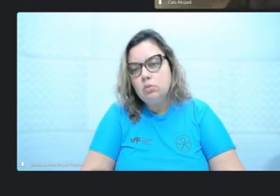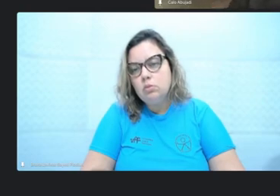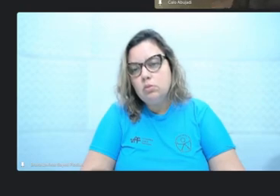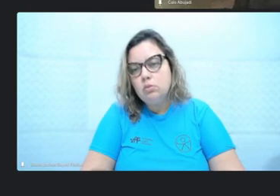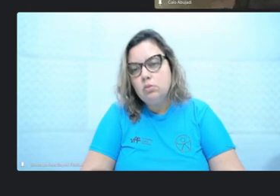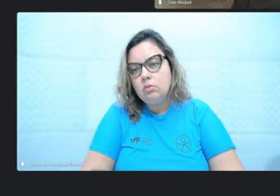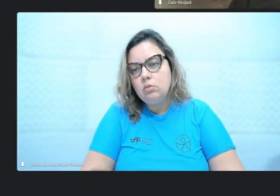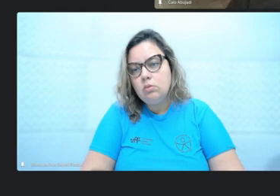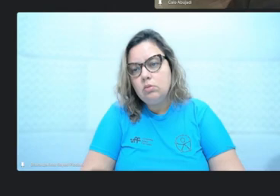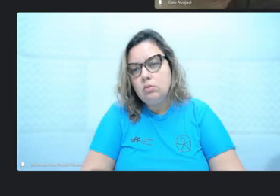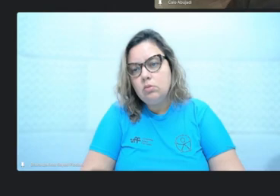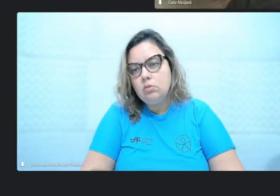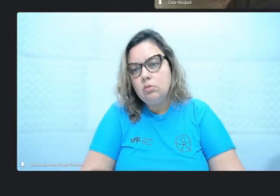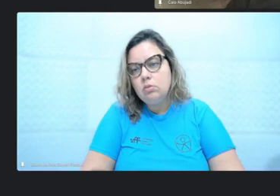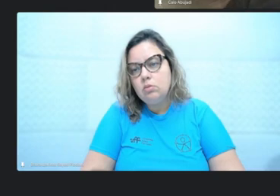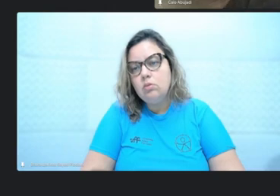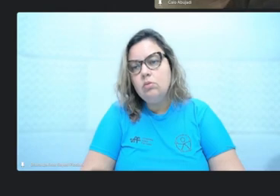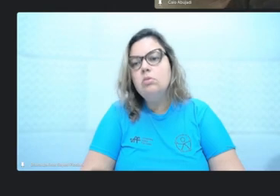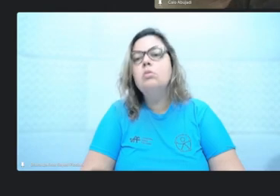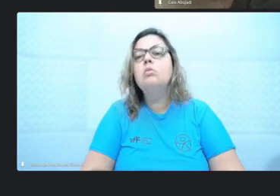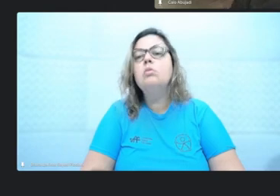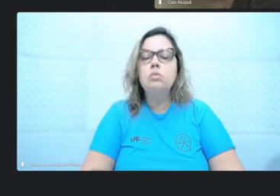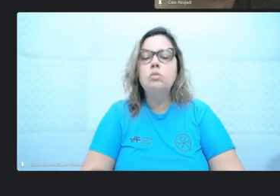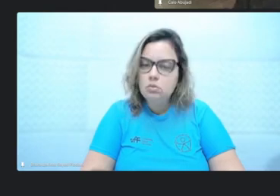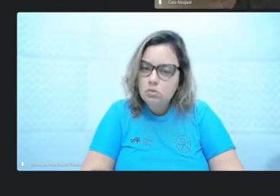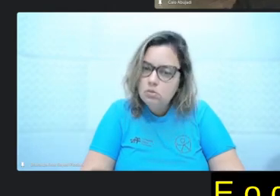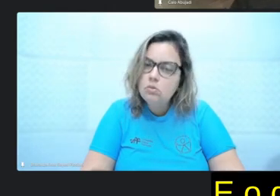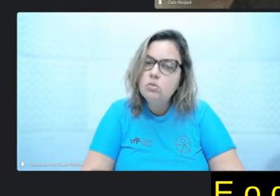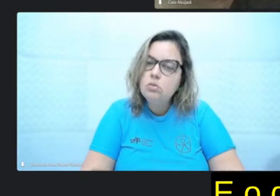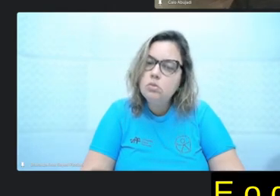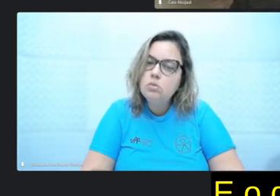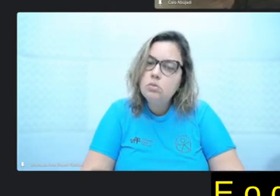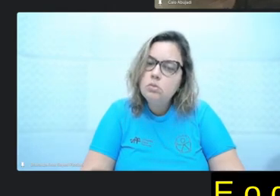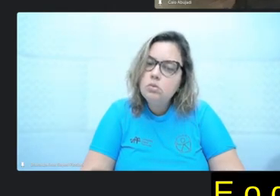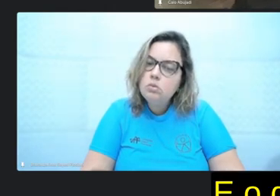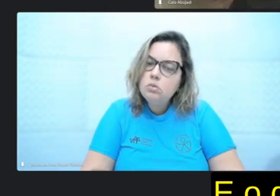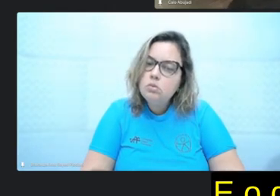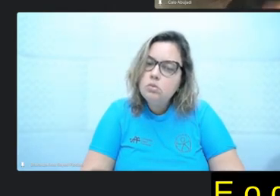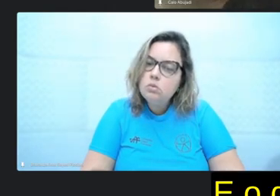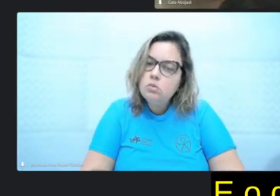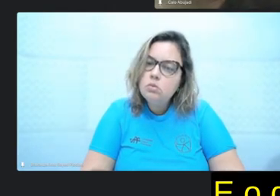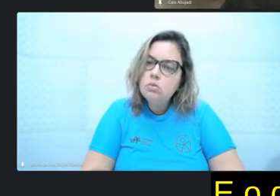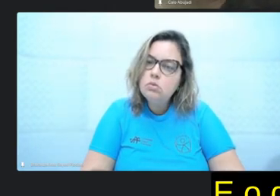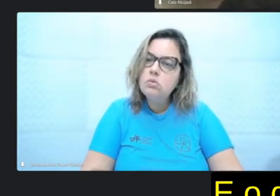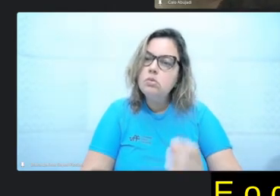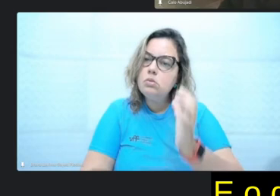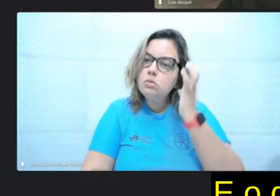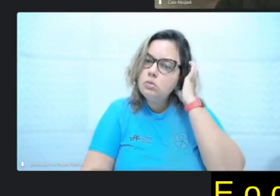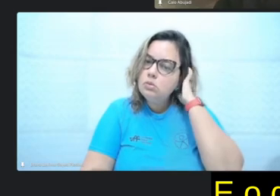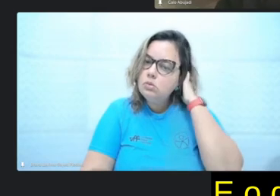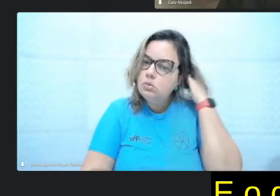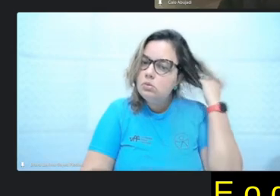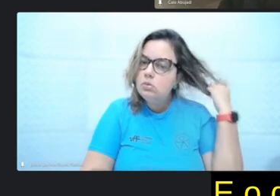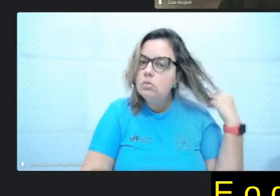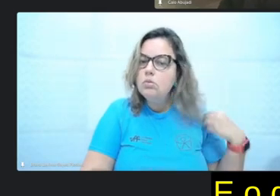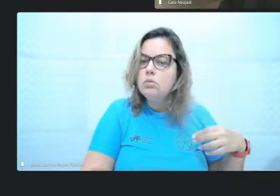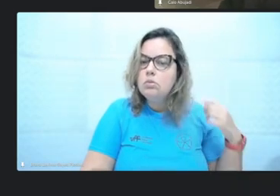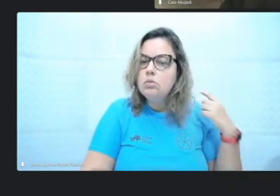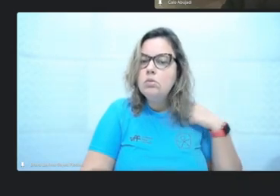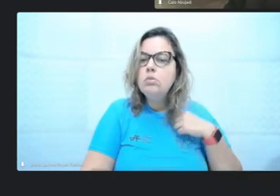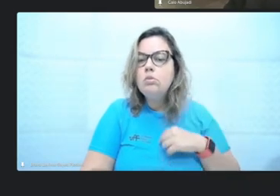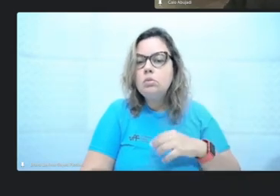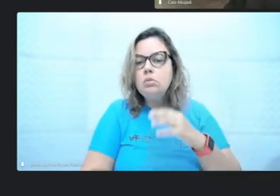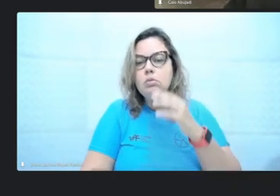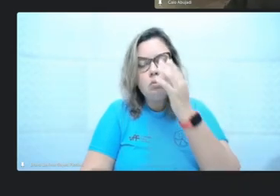precoces e, portanto, cuidados muito eficientes. E aí o que acontece é que eu tendencio esse indivíduo para melhores habilidades,